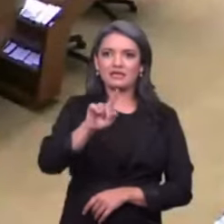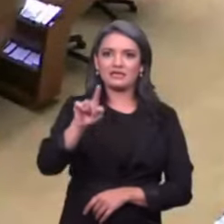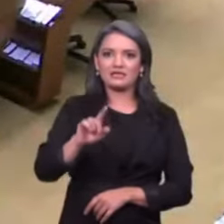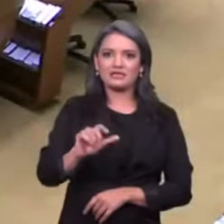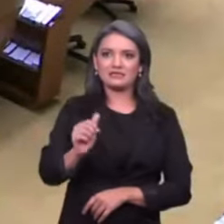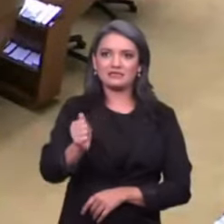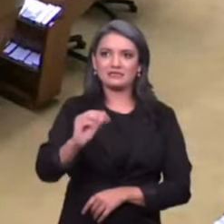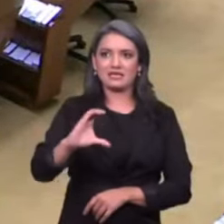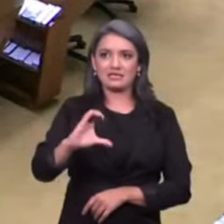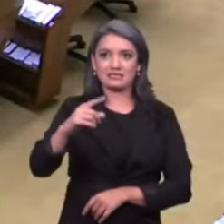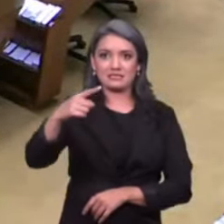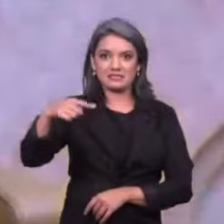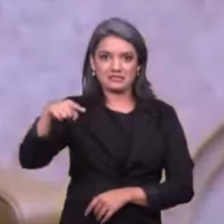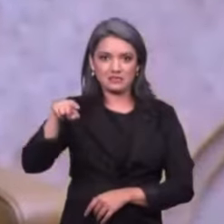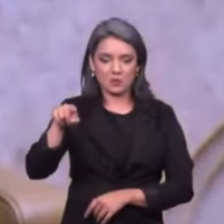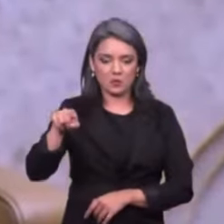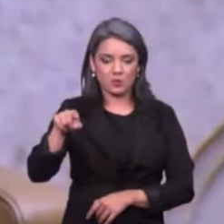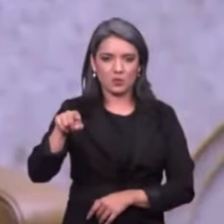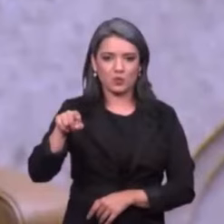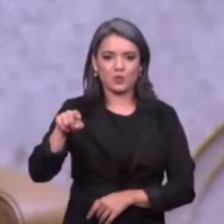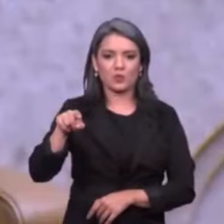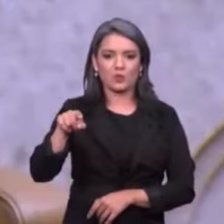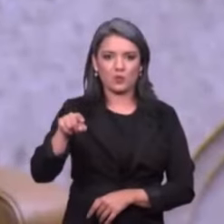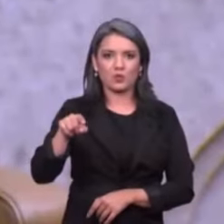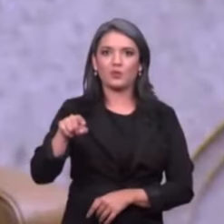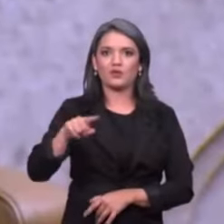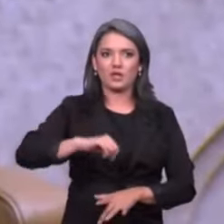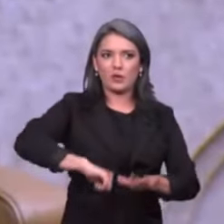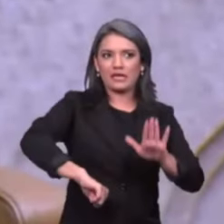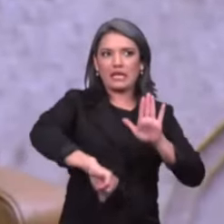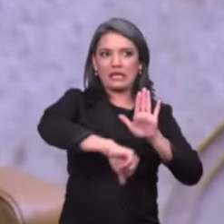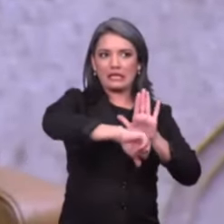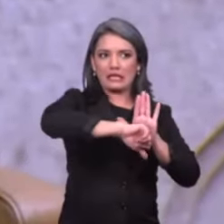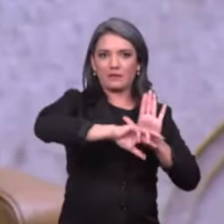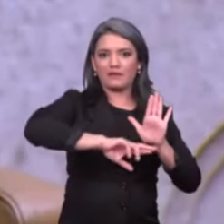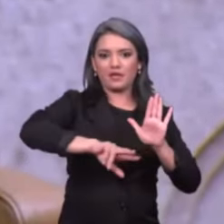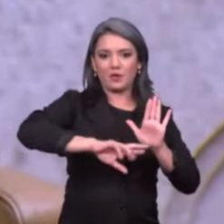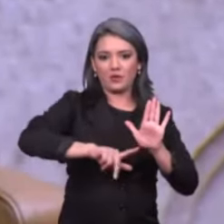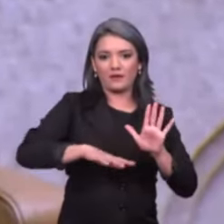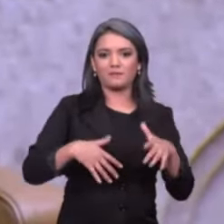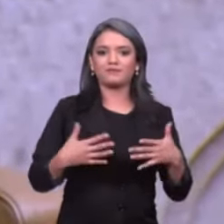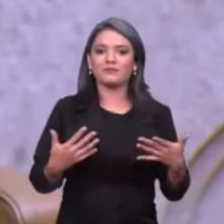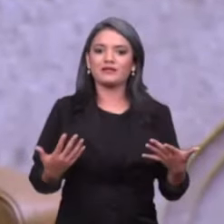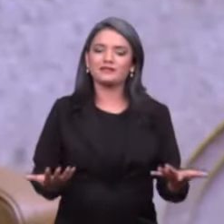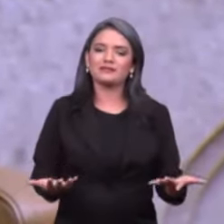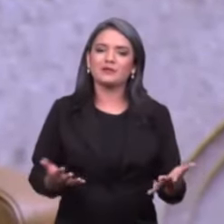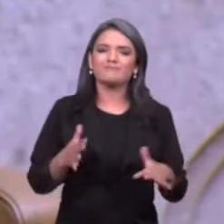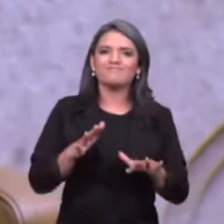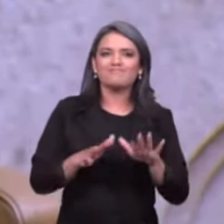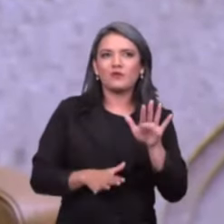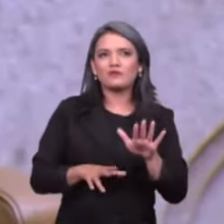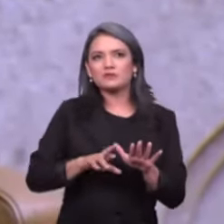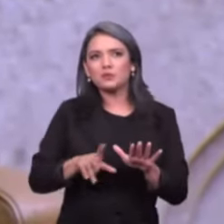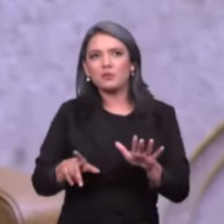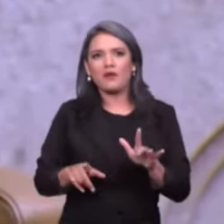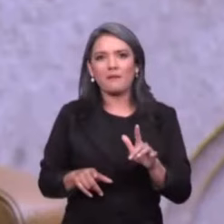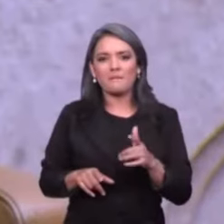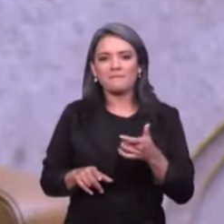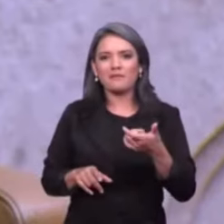uma questão, talvez seja menos uma questão semântica e mais uma questão de percepção. Quando